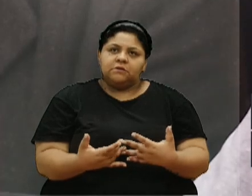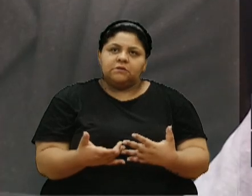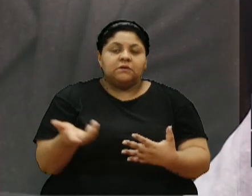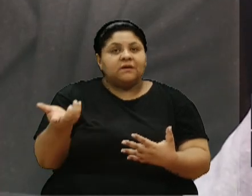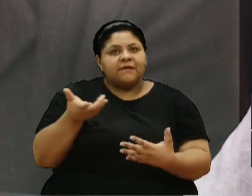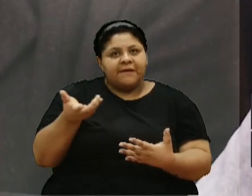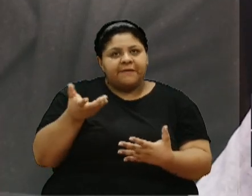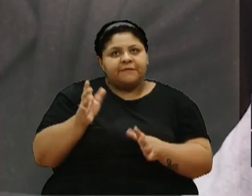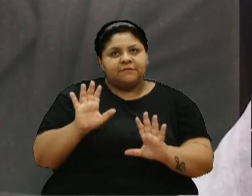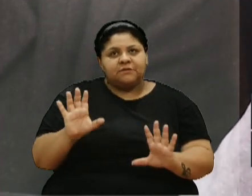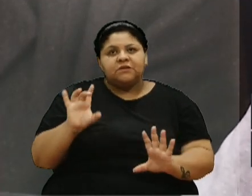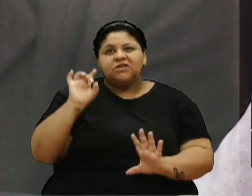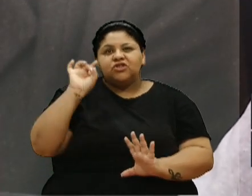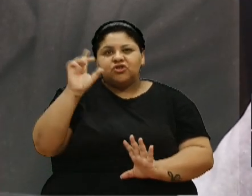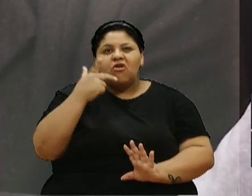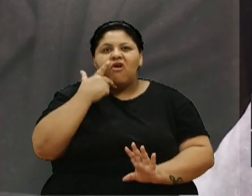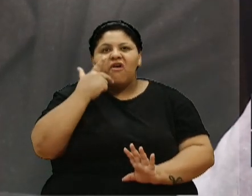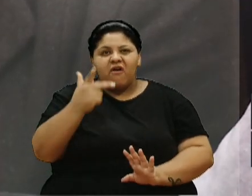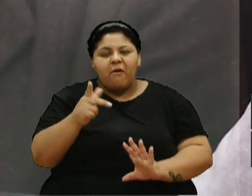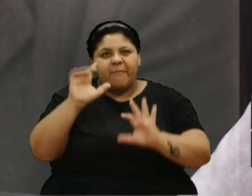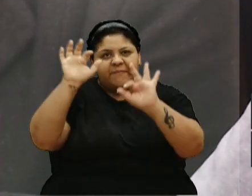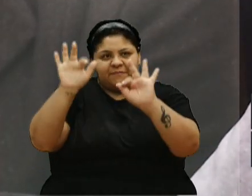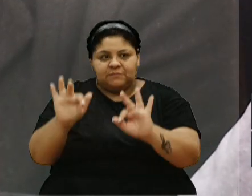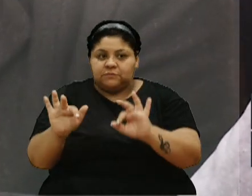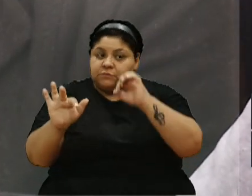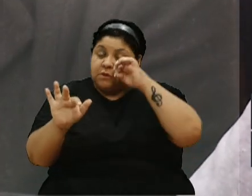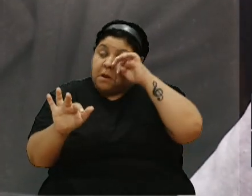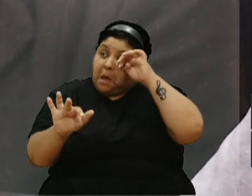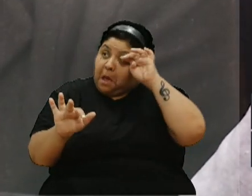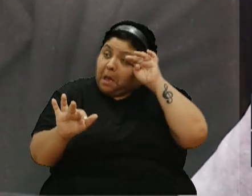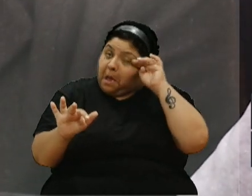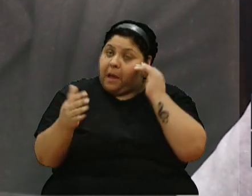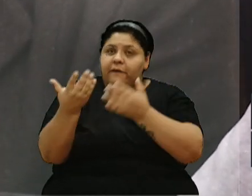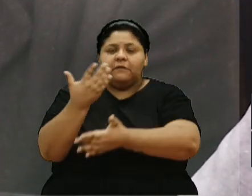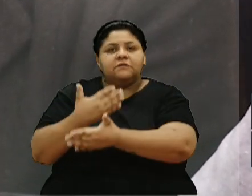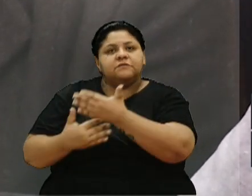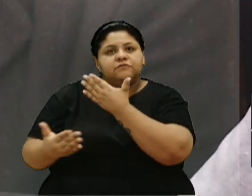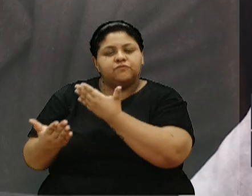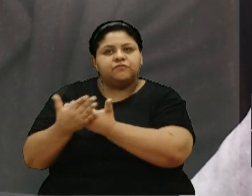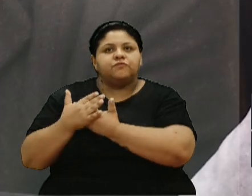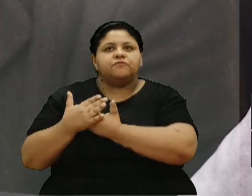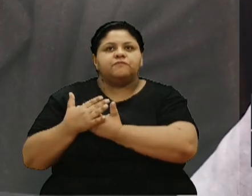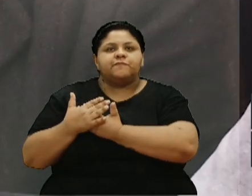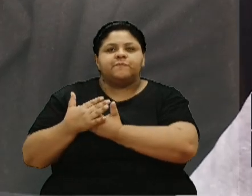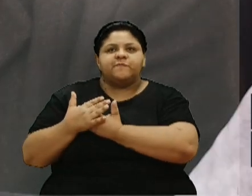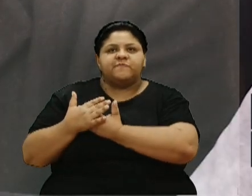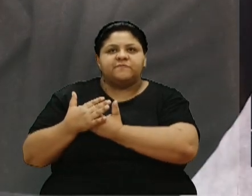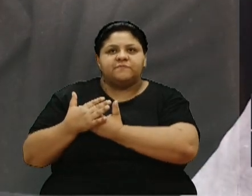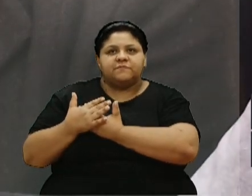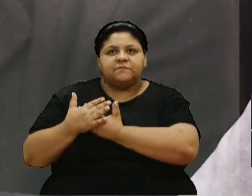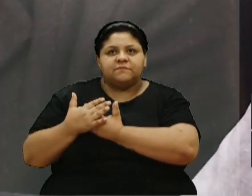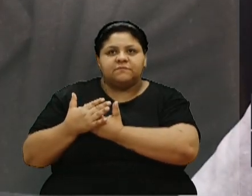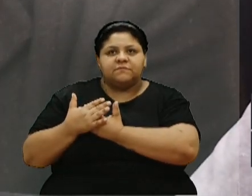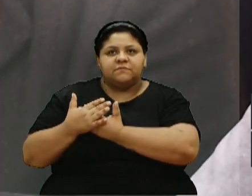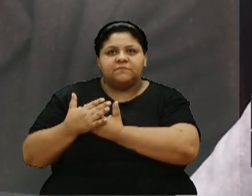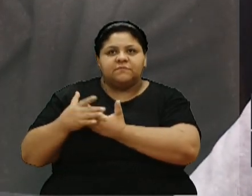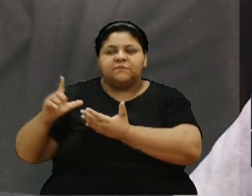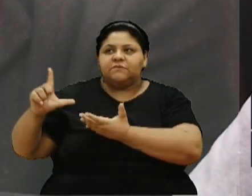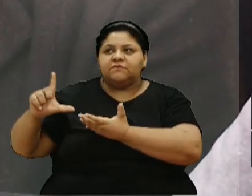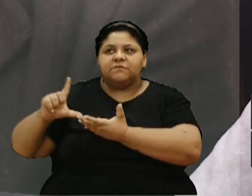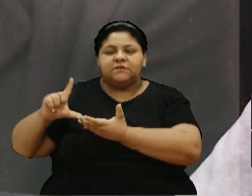Quero só enfatizar, para finalizar, que toda essa questão é